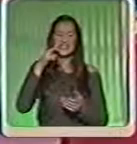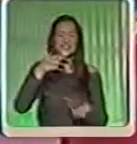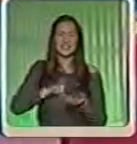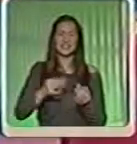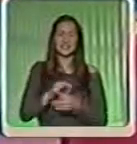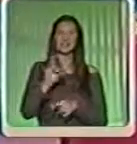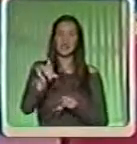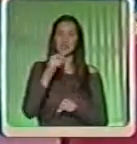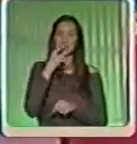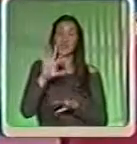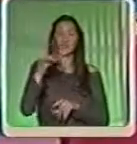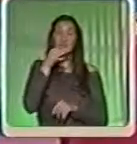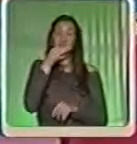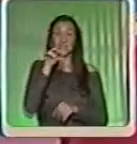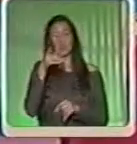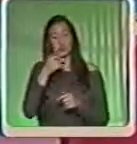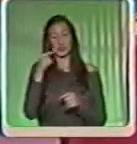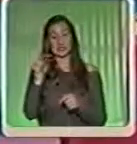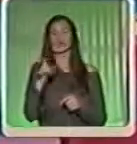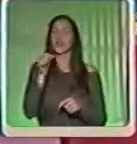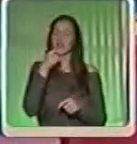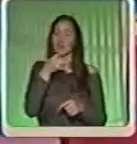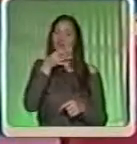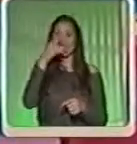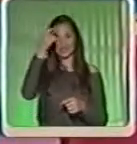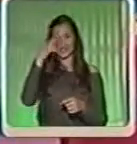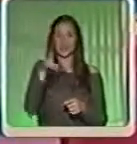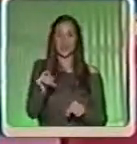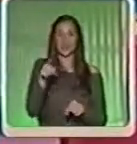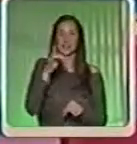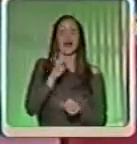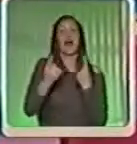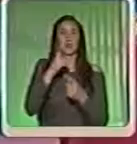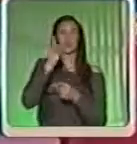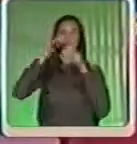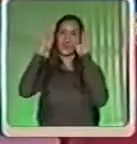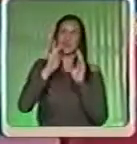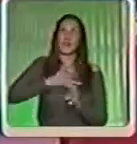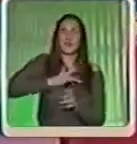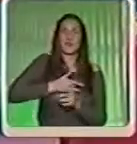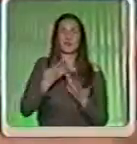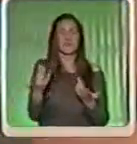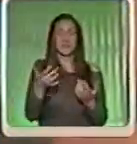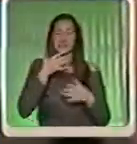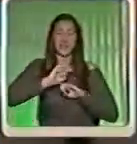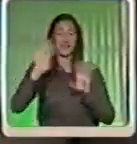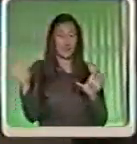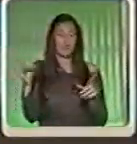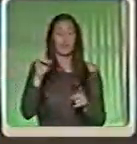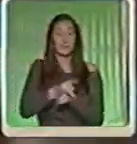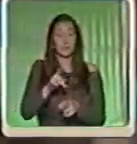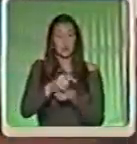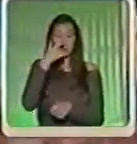vender essa também quando falar dos Dom Rodrigos. E a gente sabe dos amores tidos por algumas freiras, a gente sabe. Aliás, até com figuras